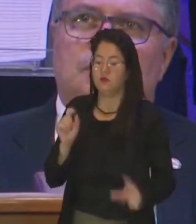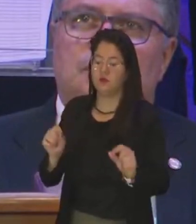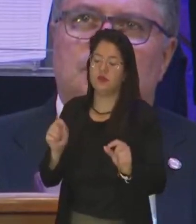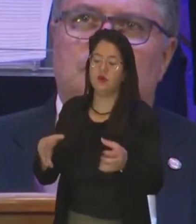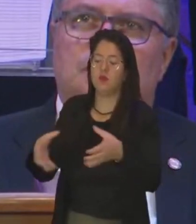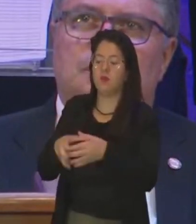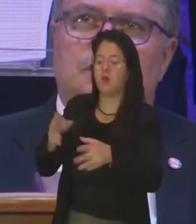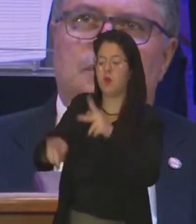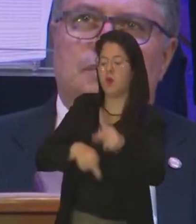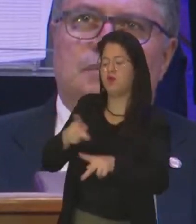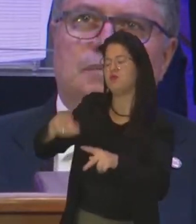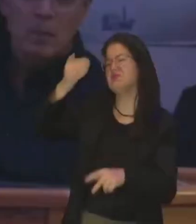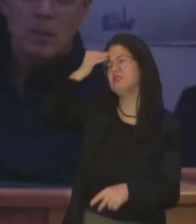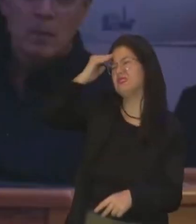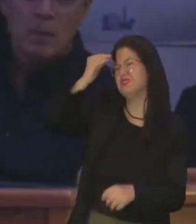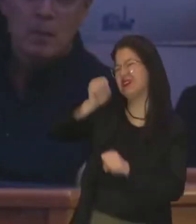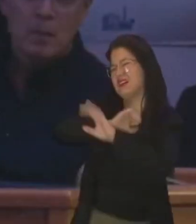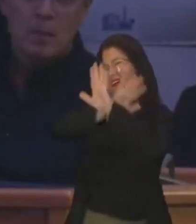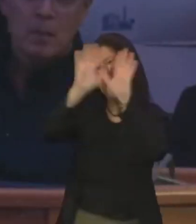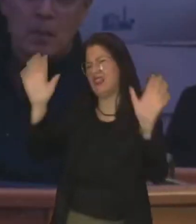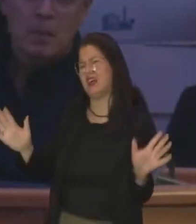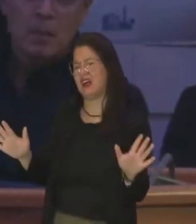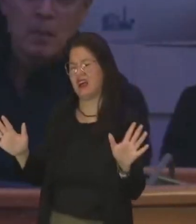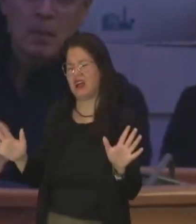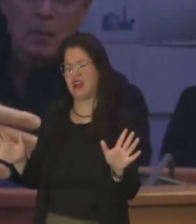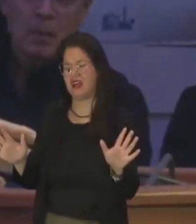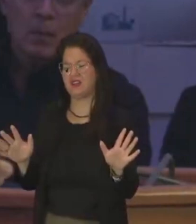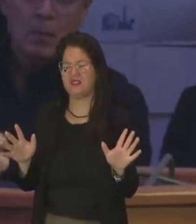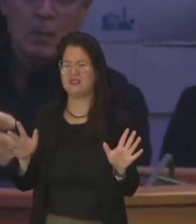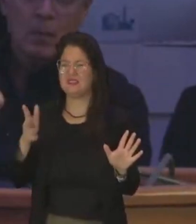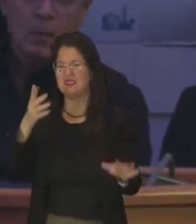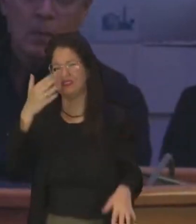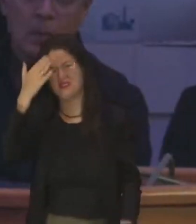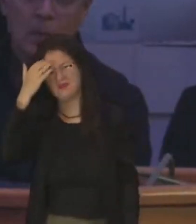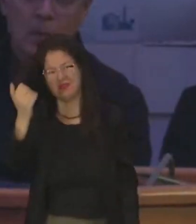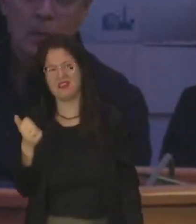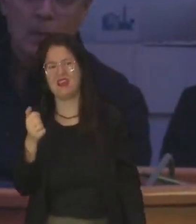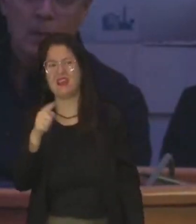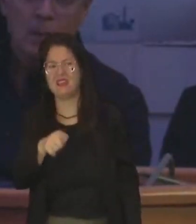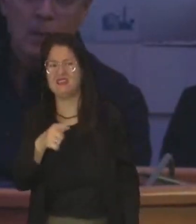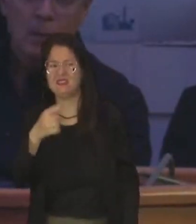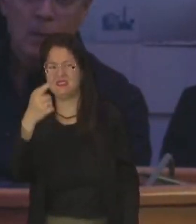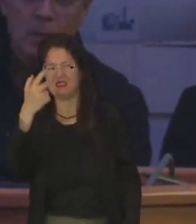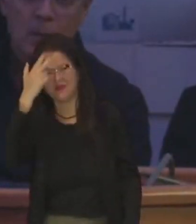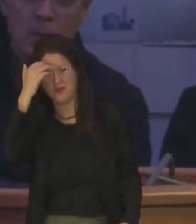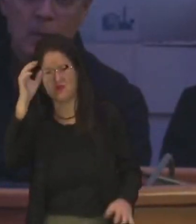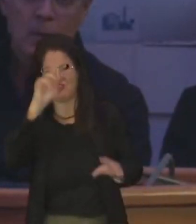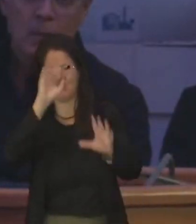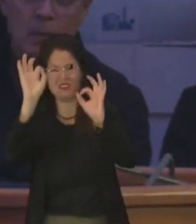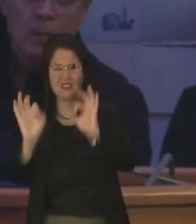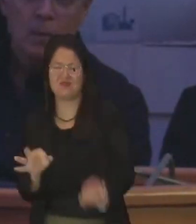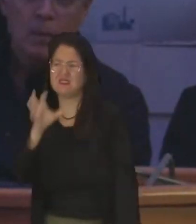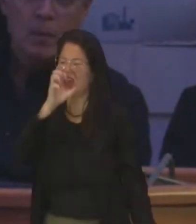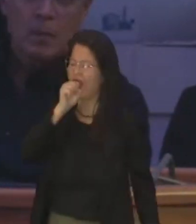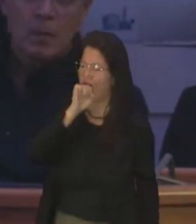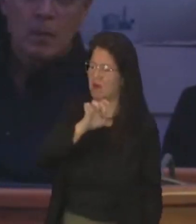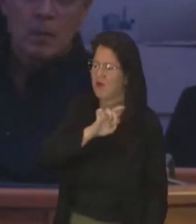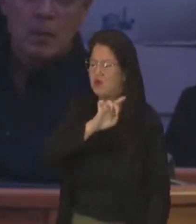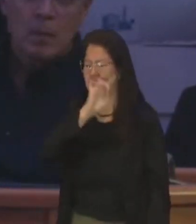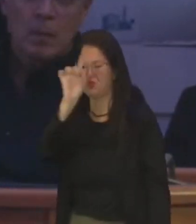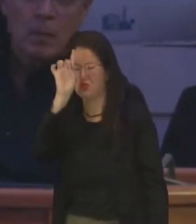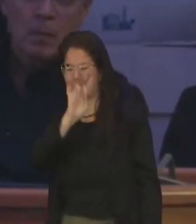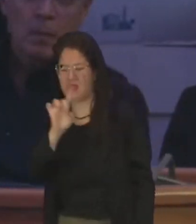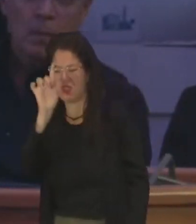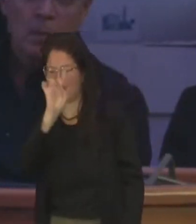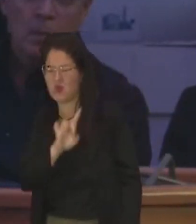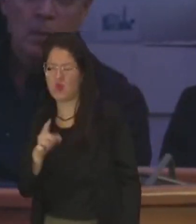entendendo, será que a gente está querendo saber o dia certo? Será que vai ser sábado? Será que vai ser domingo? E eu estava